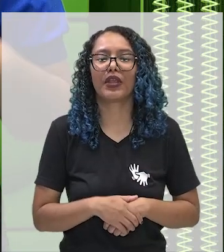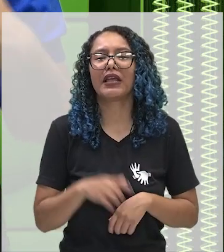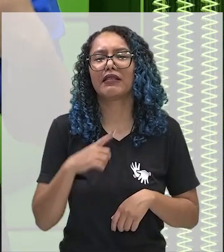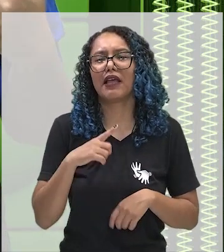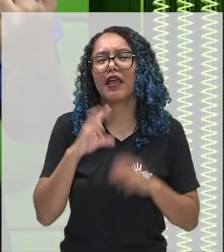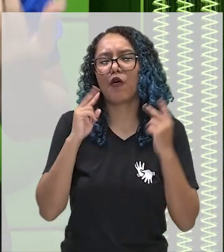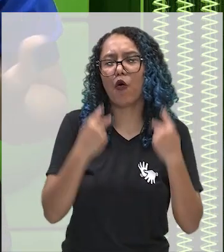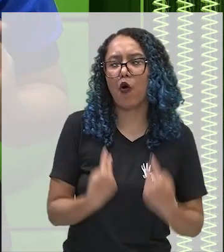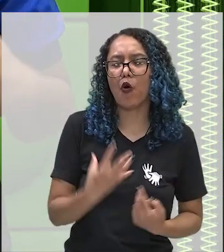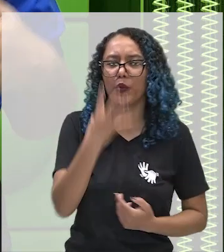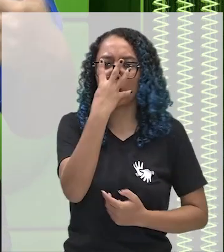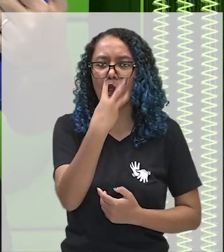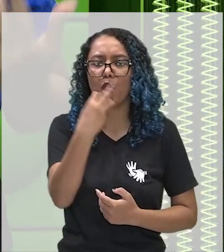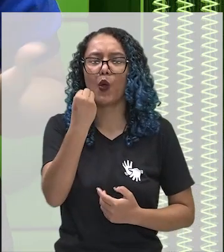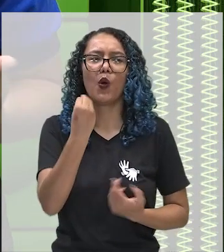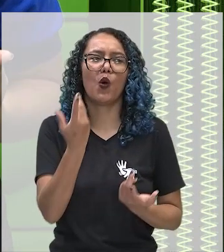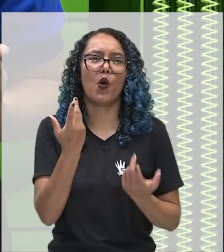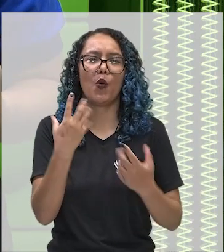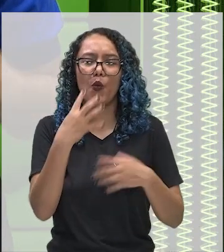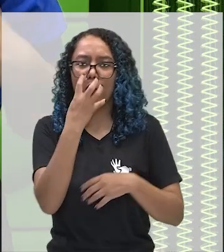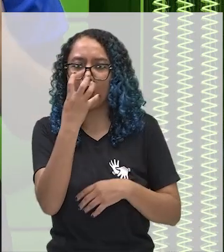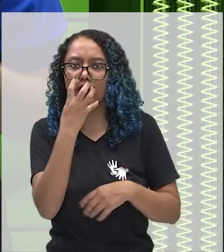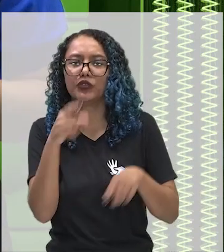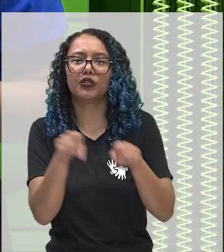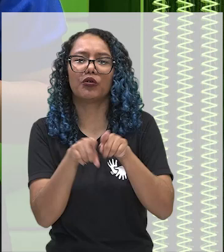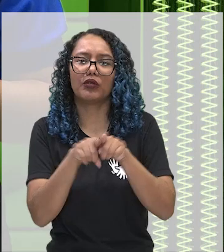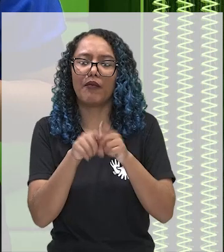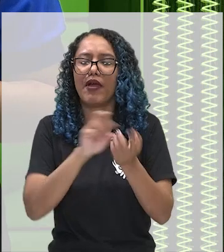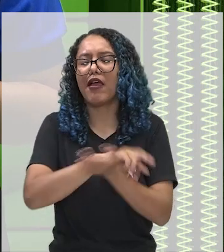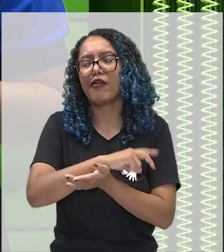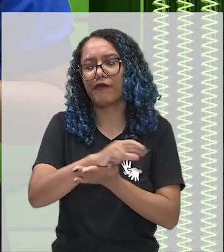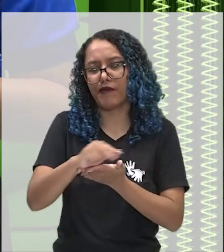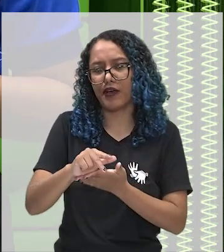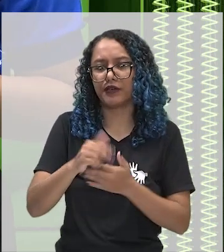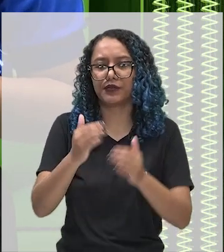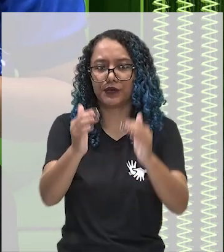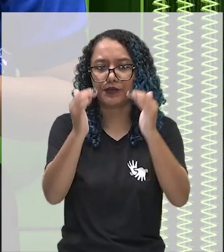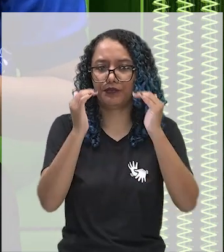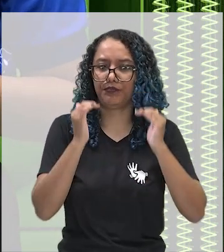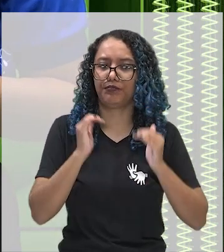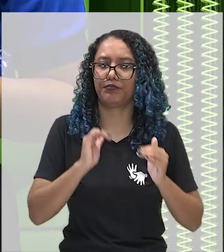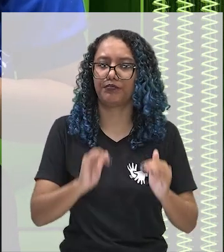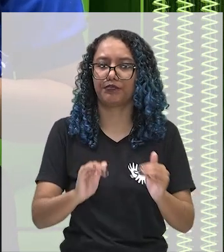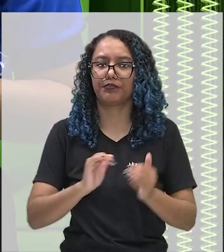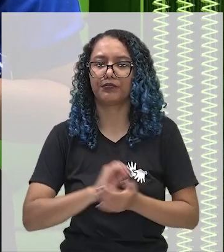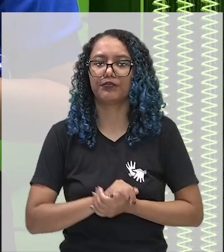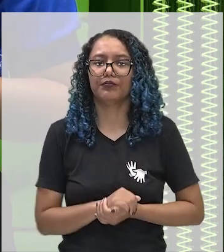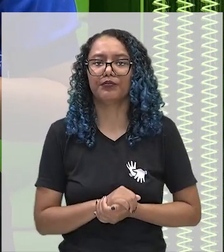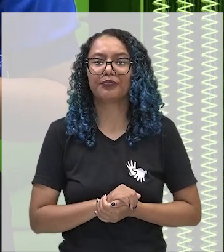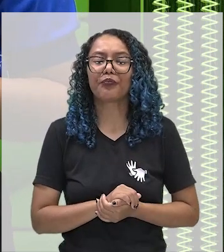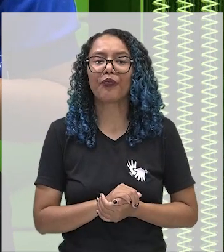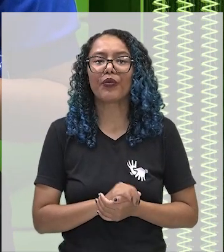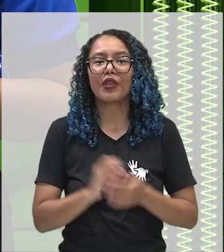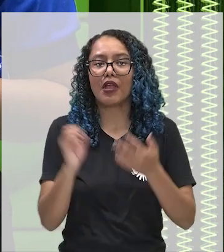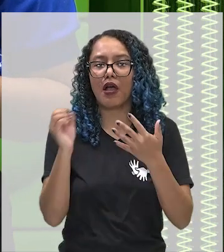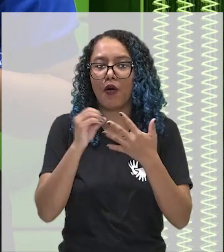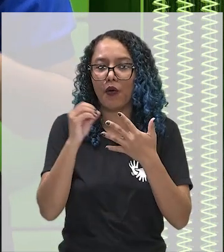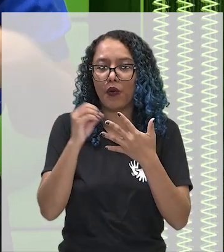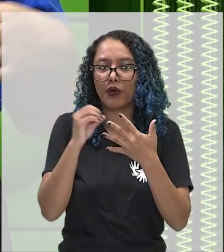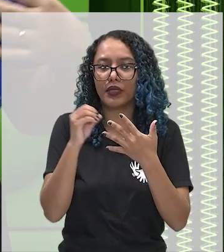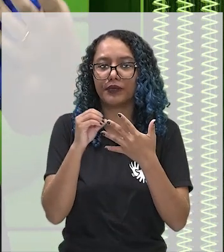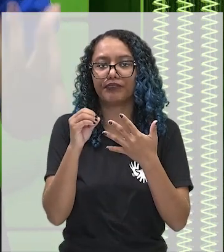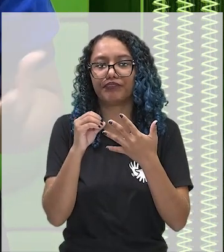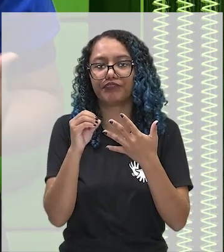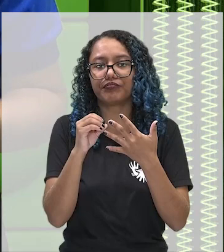aí o homem, a gente tem o lobo, o próprio cachorro, entre outros. Se a gente desce um pouquinho aqui, nós temos a ordem,